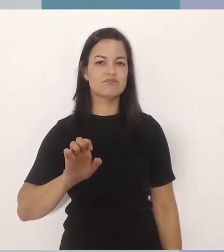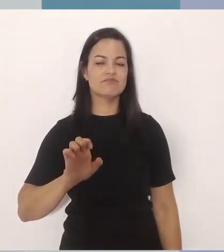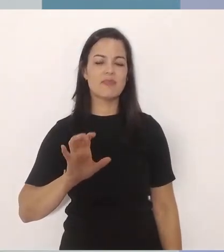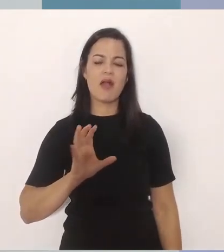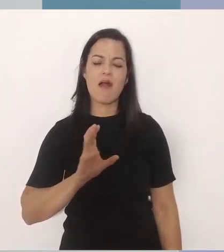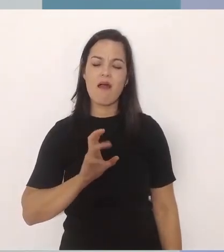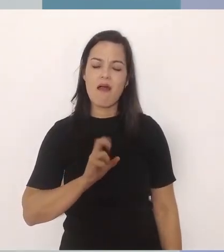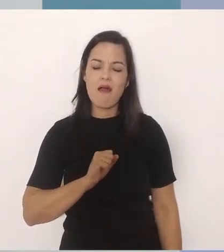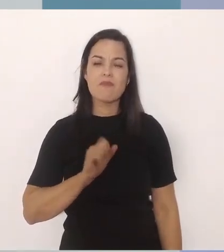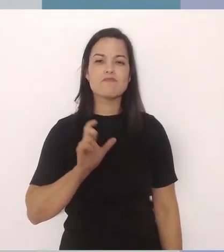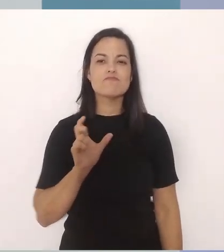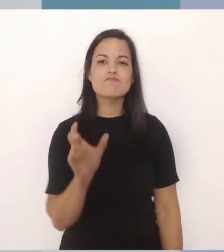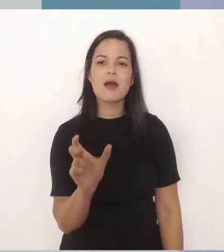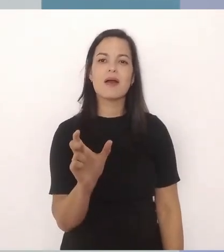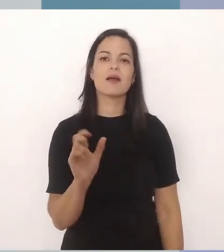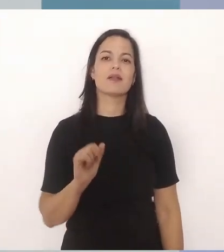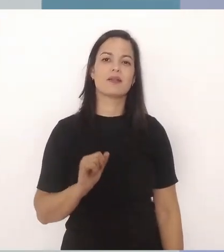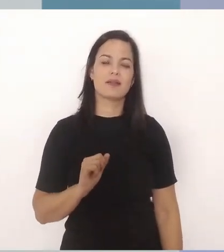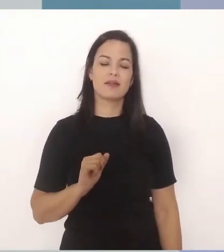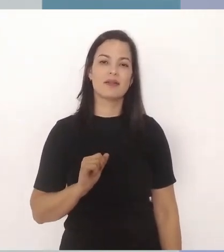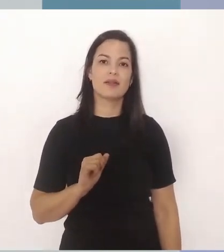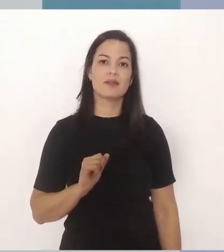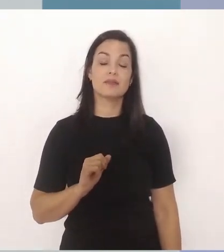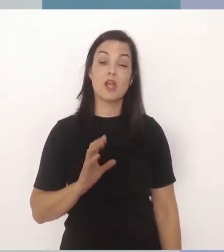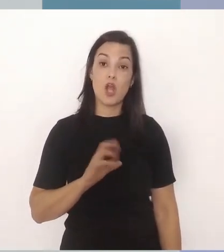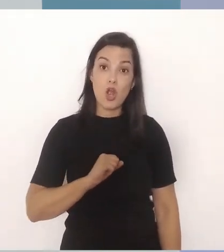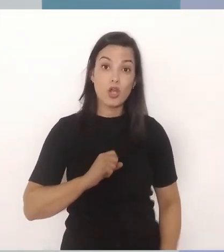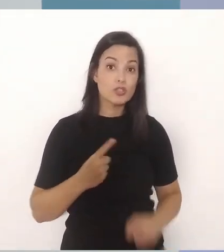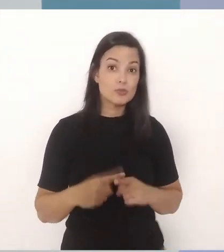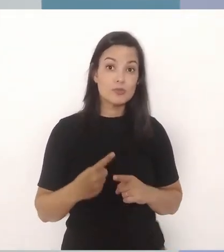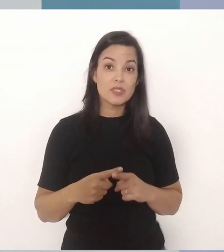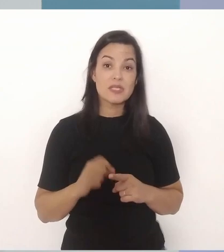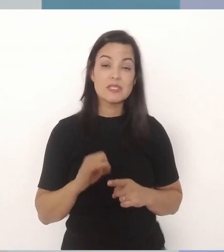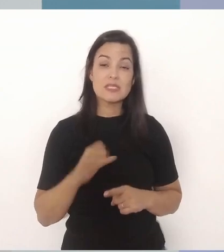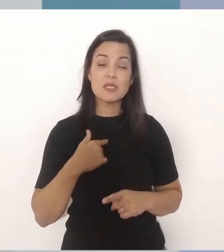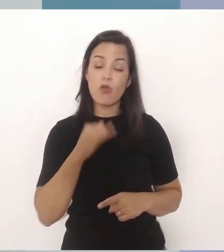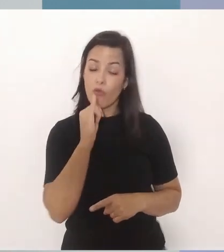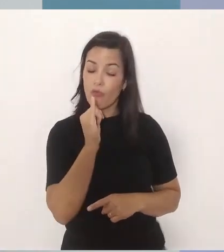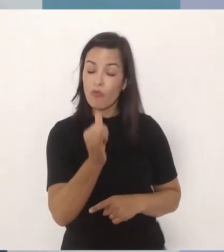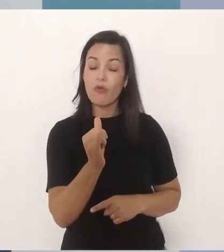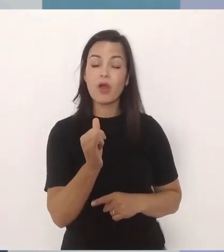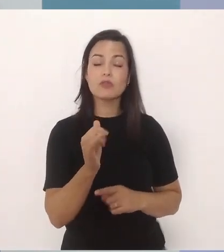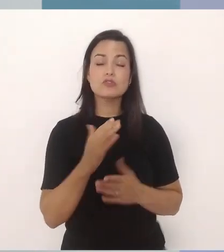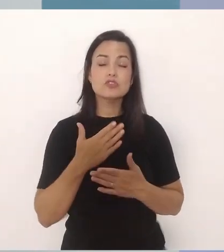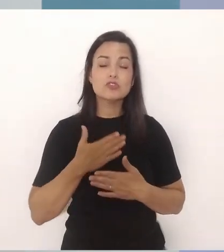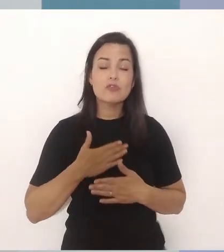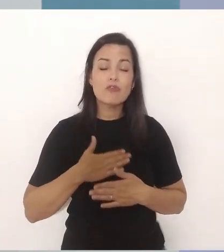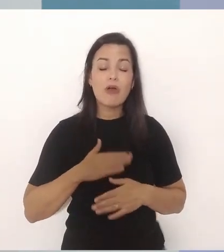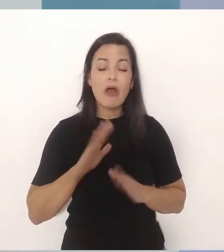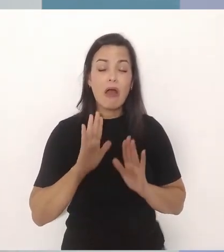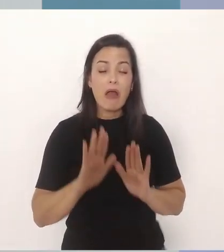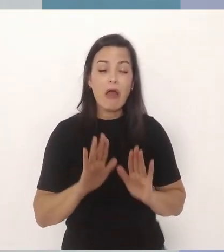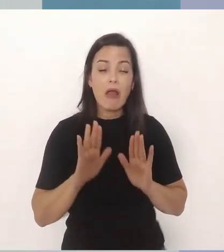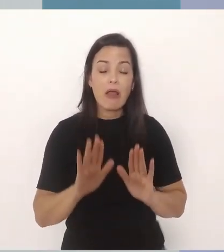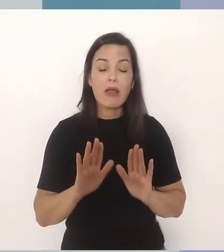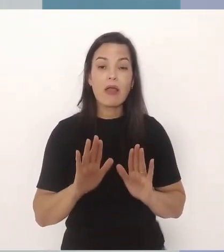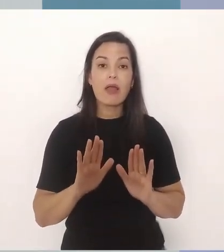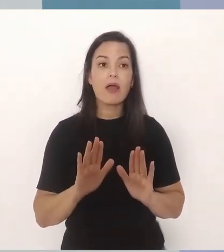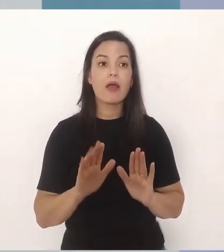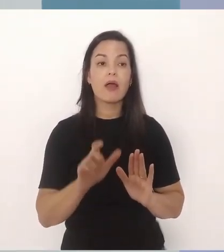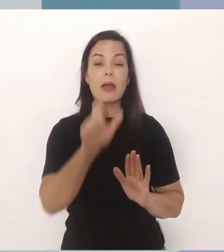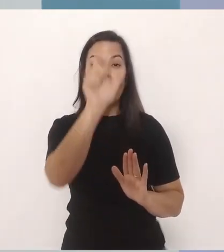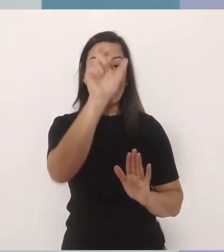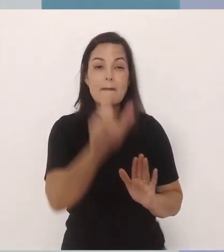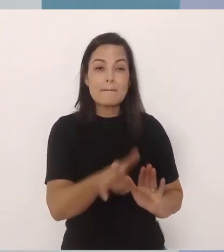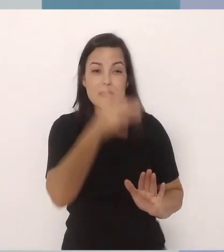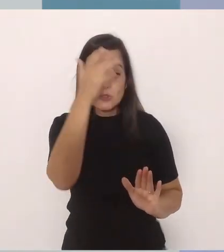Longanimidade. Uma das coisas que eu gosto dessa palavra é que quando eu falo ela assim, bem devagar, tem gente que já se irrita. E é uma boa maneira de você